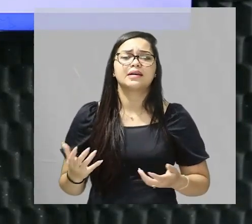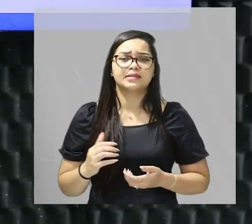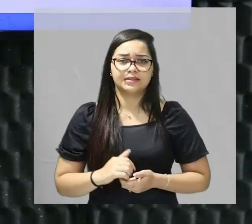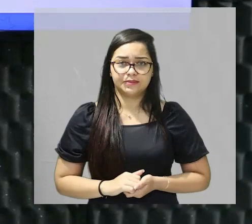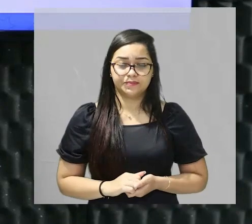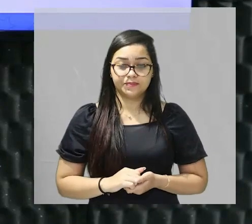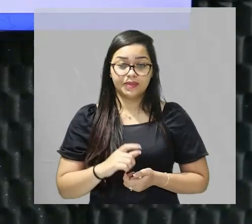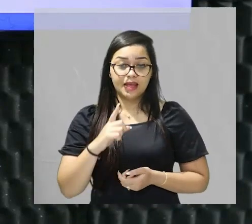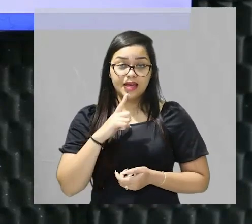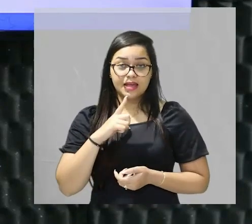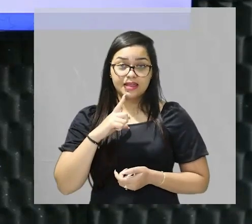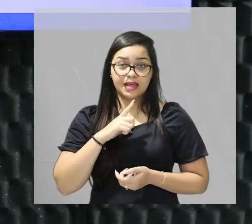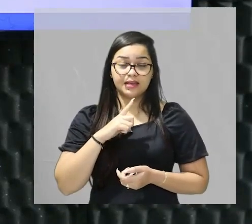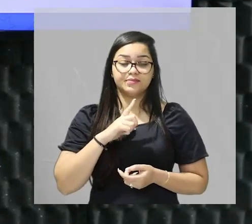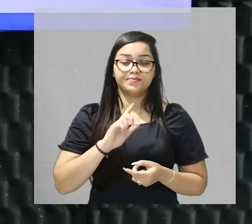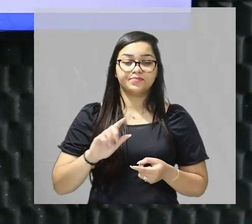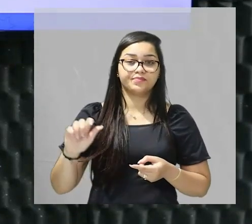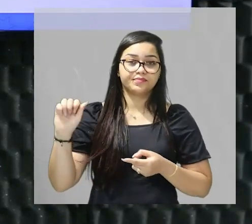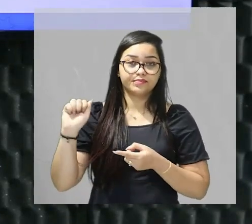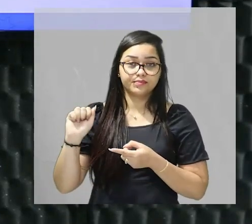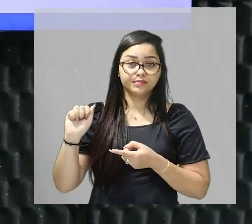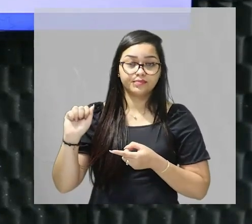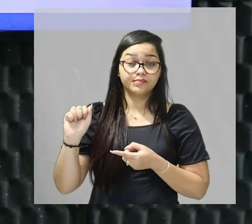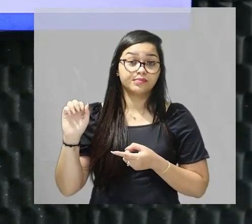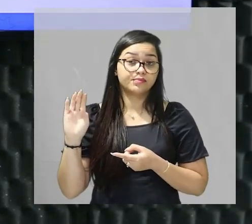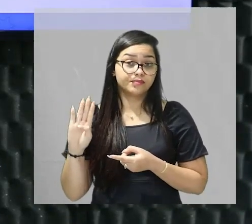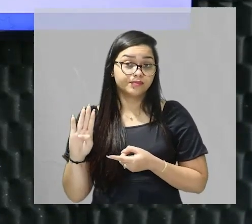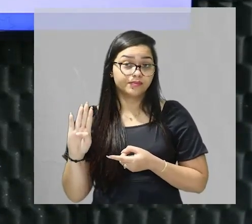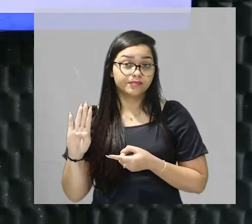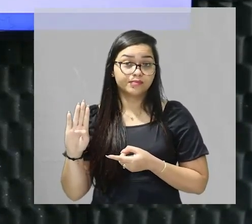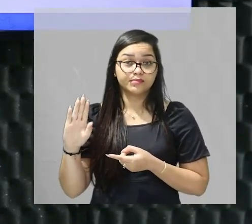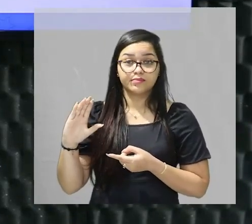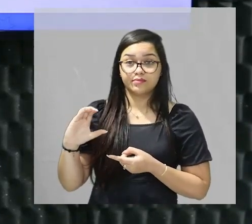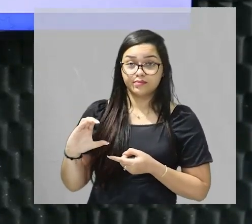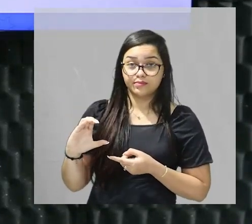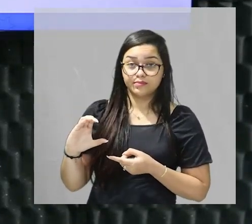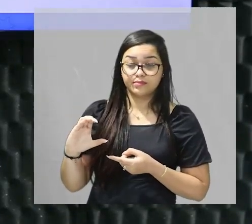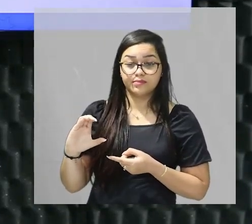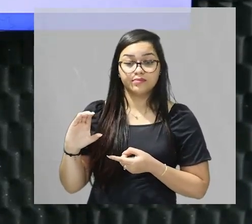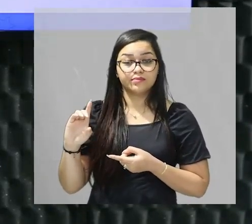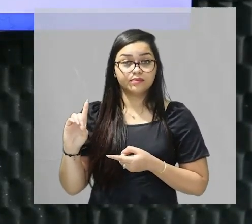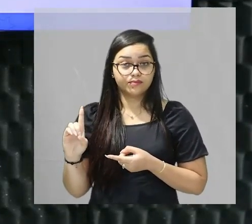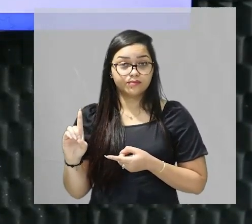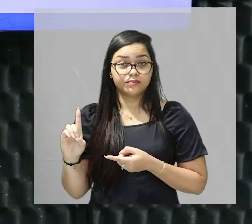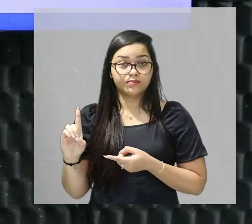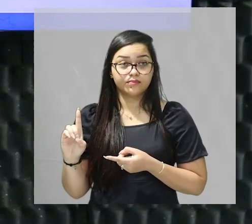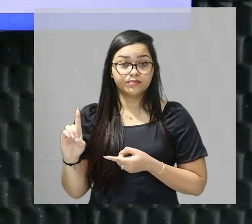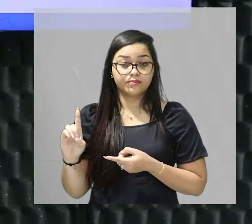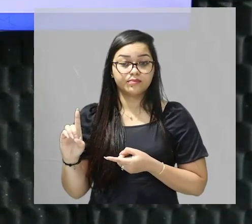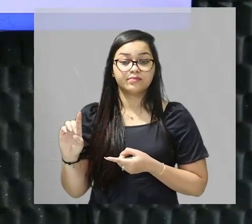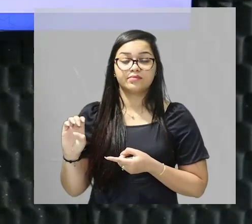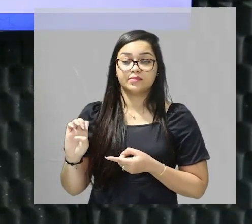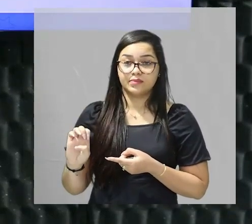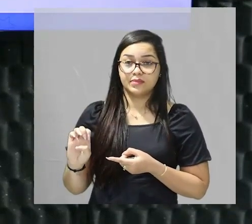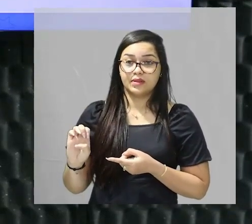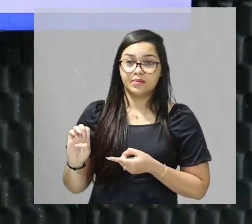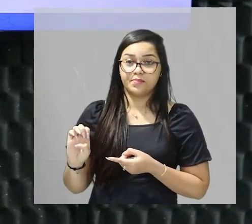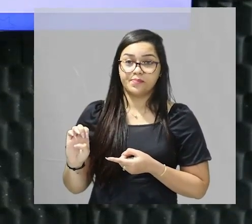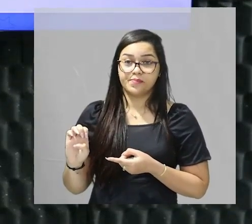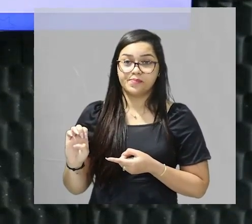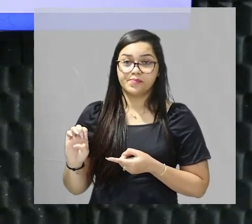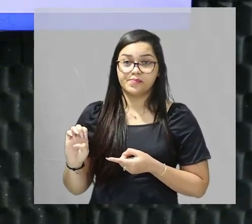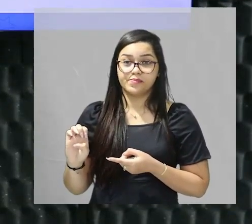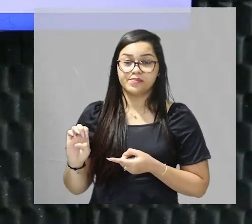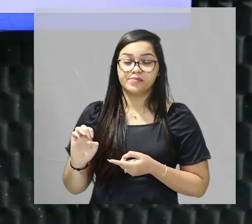E aí nós temos as alternativas. Cátions, metais, moléculas, não metais e os